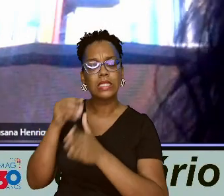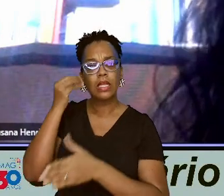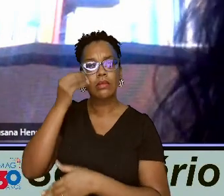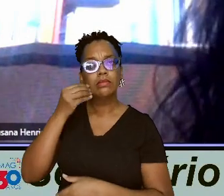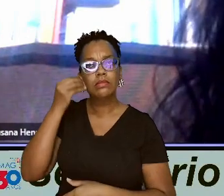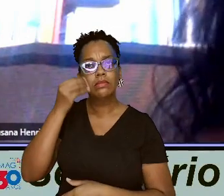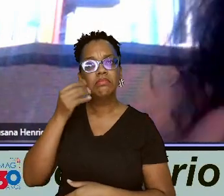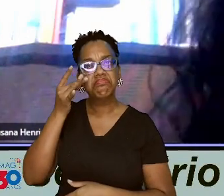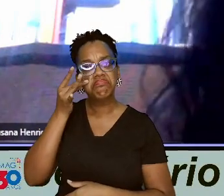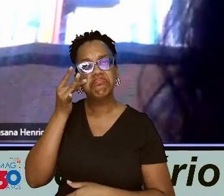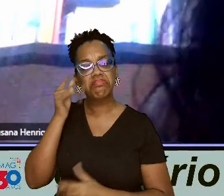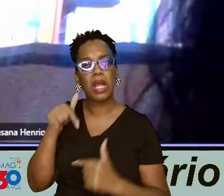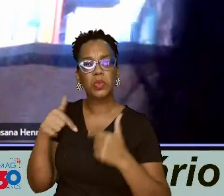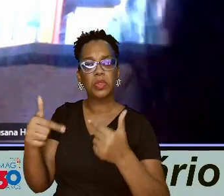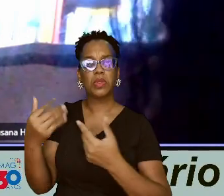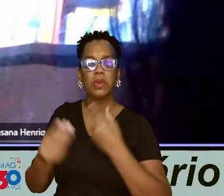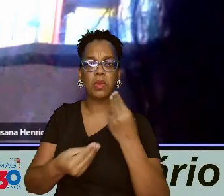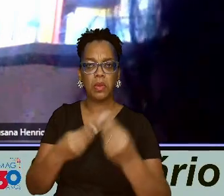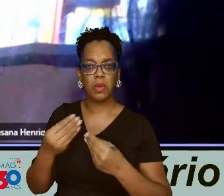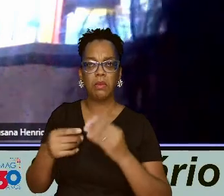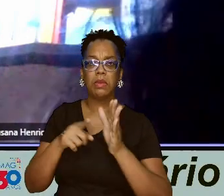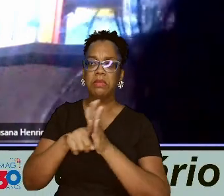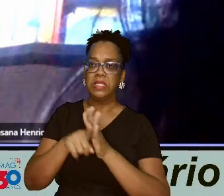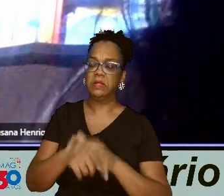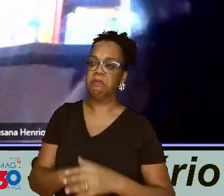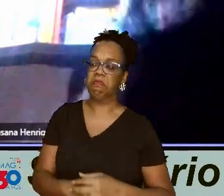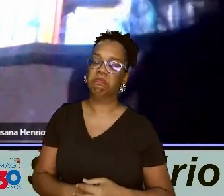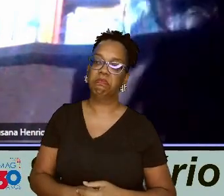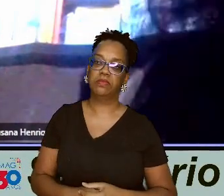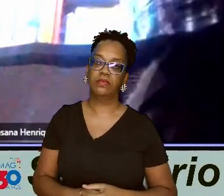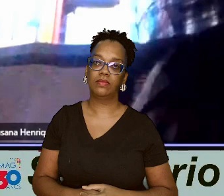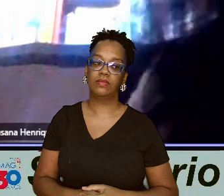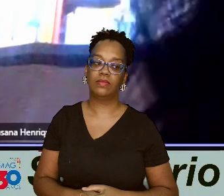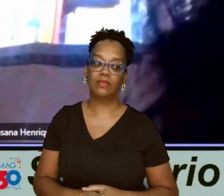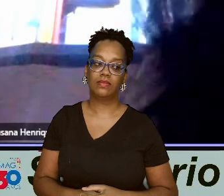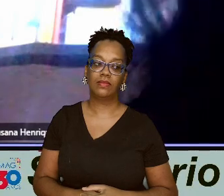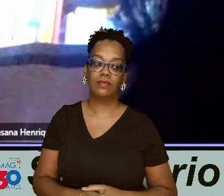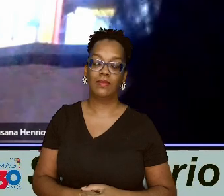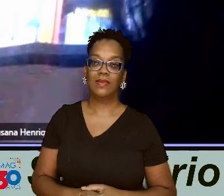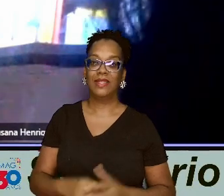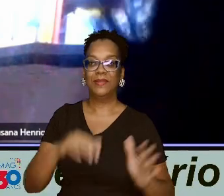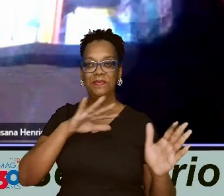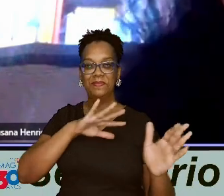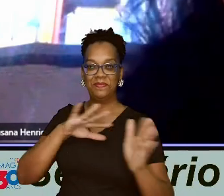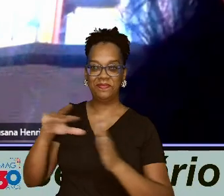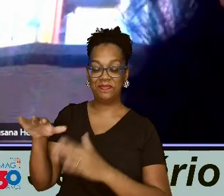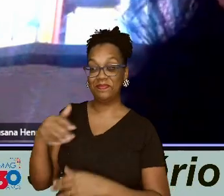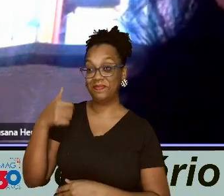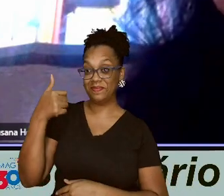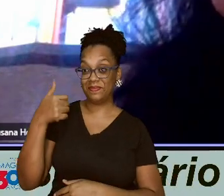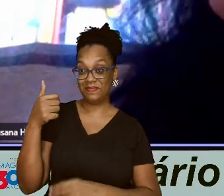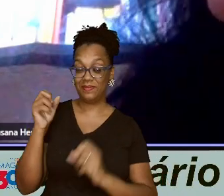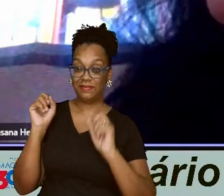sobre a sua atuação e fazer pesquisa empírica. Mas superando, então, essa primeira fase, que eu acho que